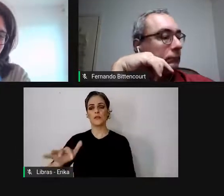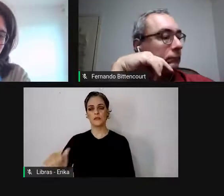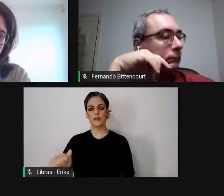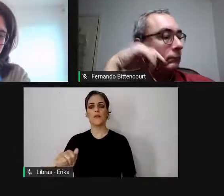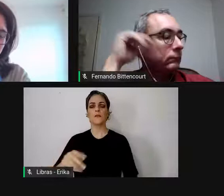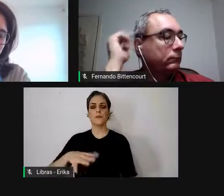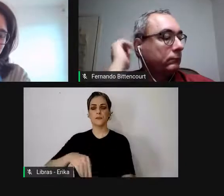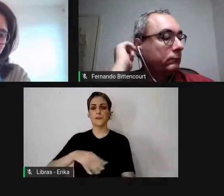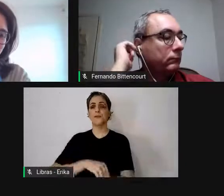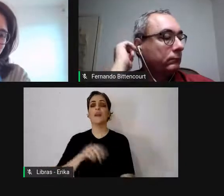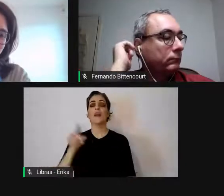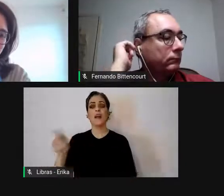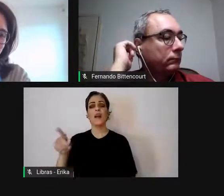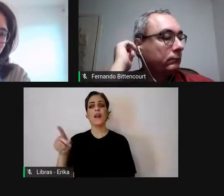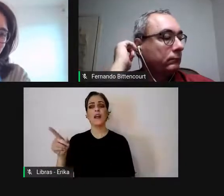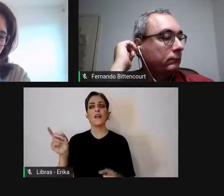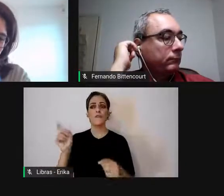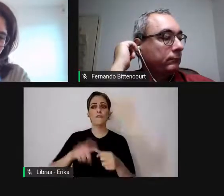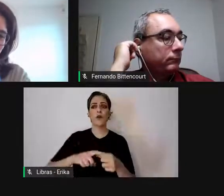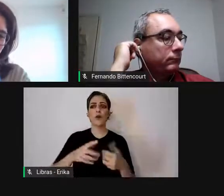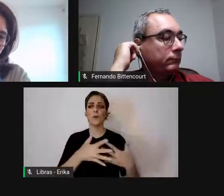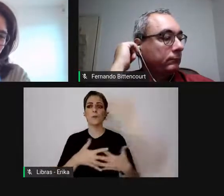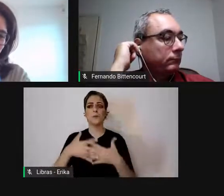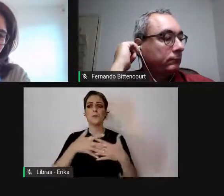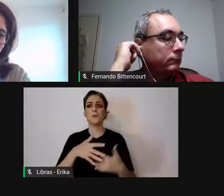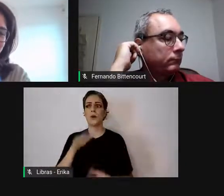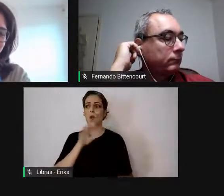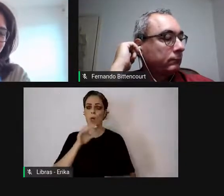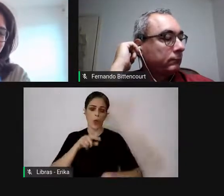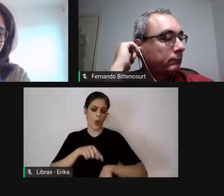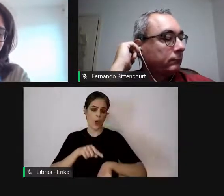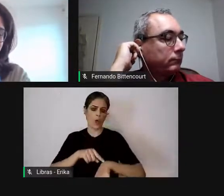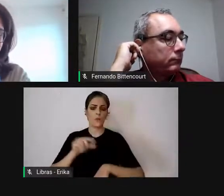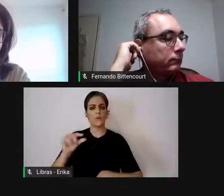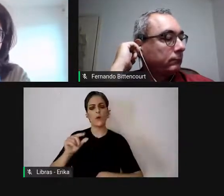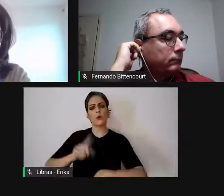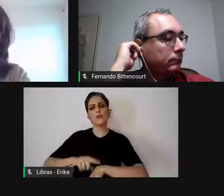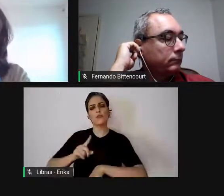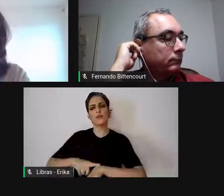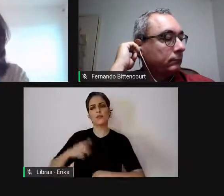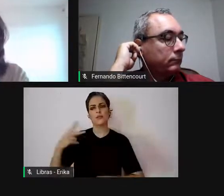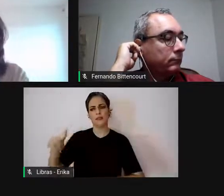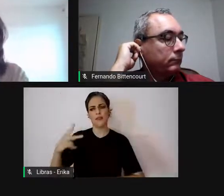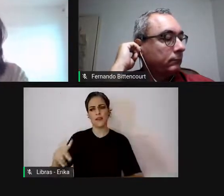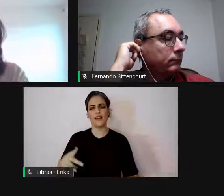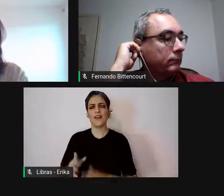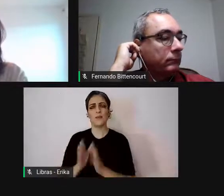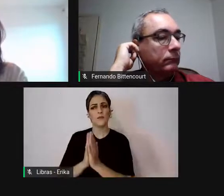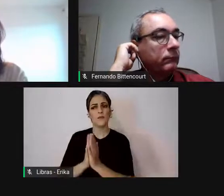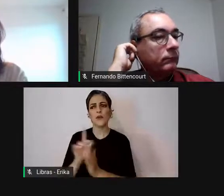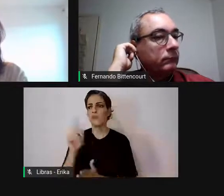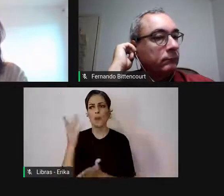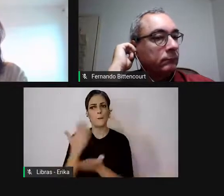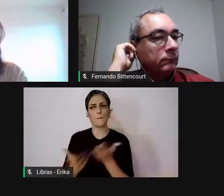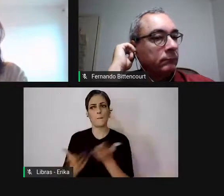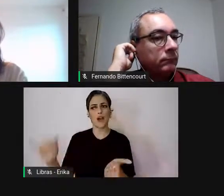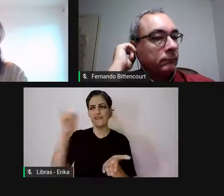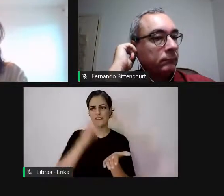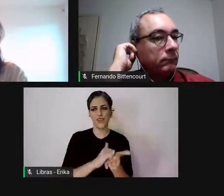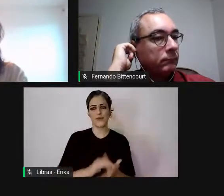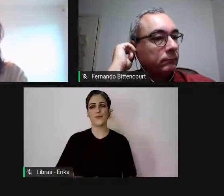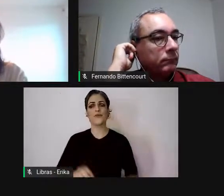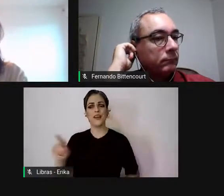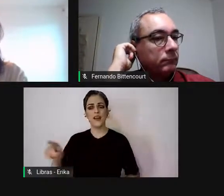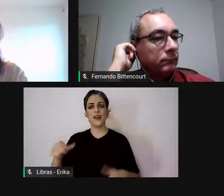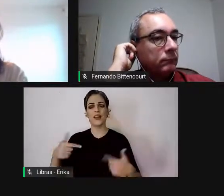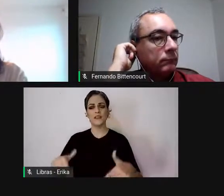ó, contado. Então, Candice, de novo, não perca o avião. Candice é funcionária sênior do Banco Mundial. Atualmente trabalha como